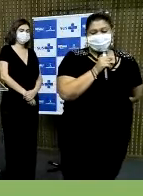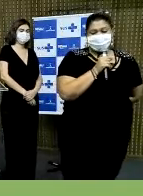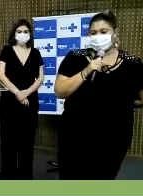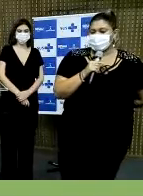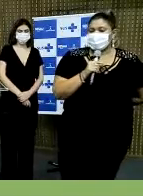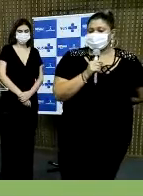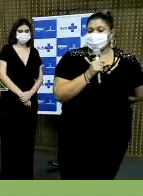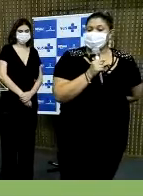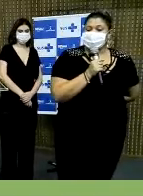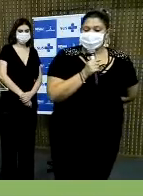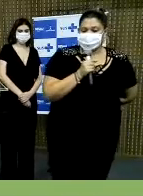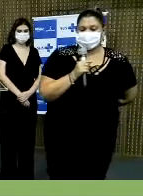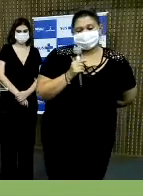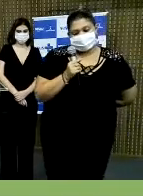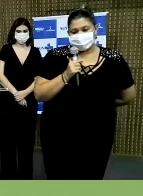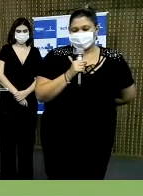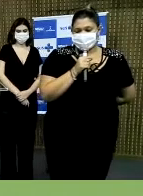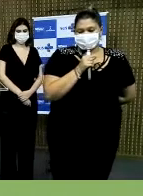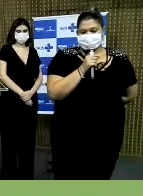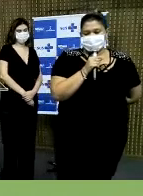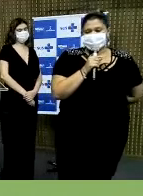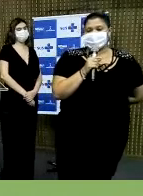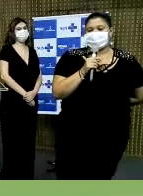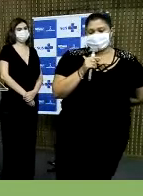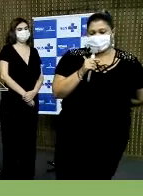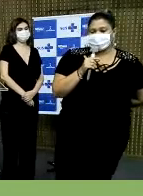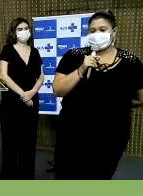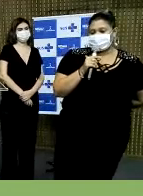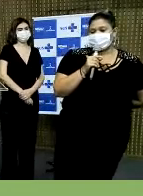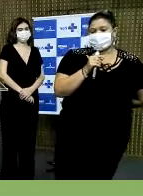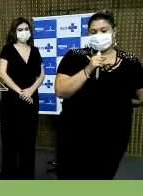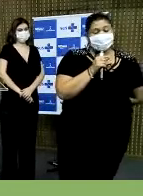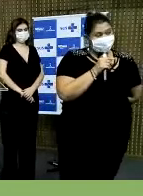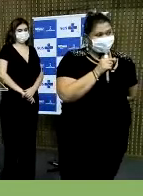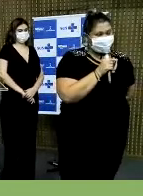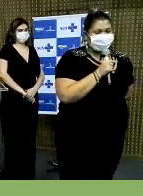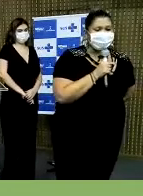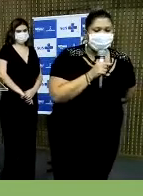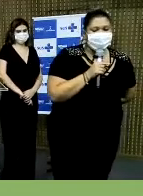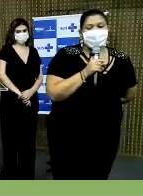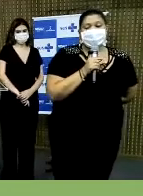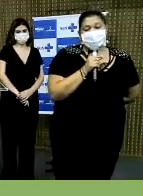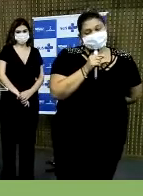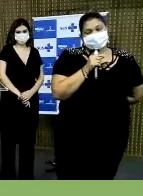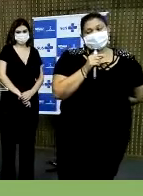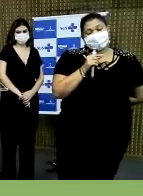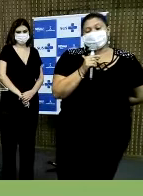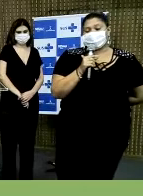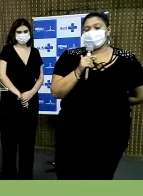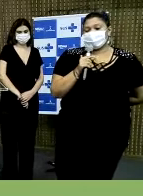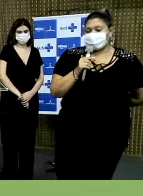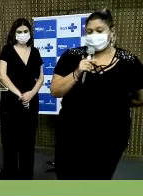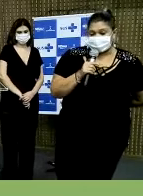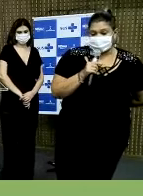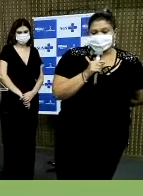os ACS, nós conseguimos atingir até esse segundo quadrimestre 13.941. Estamos, assim, bem